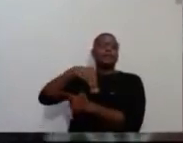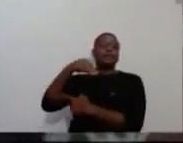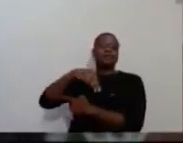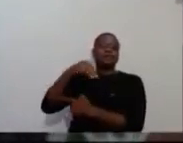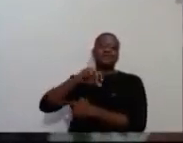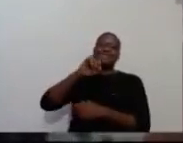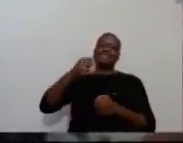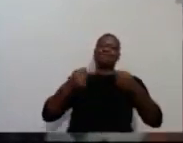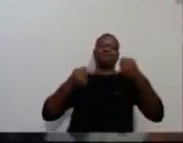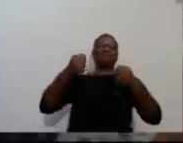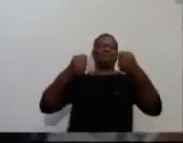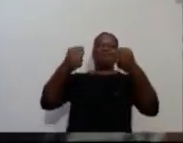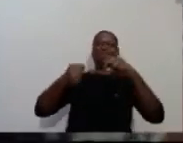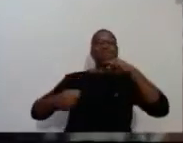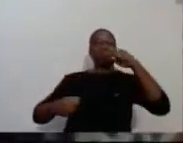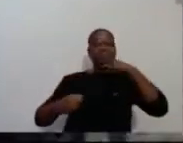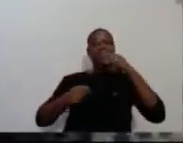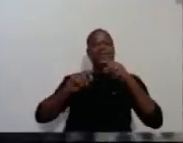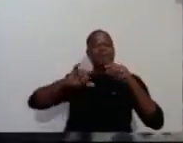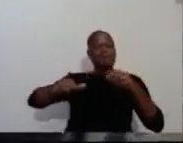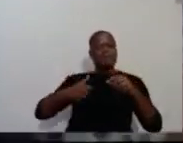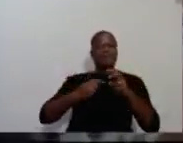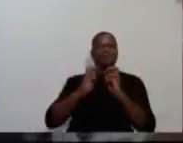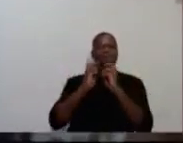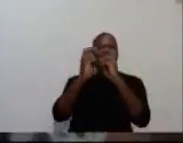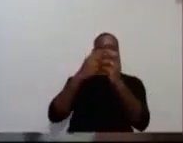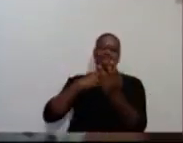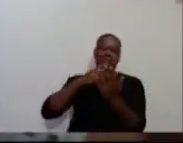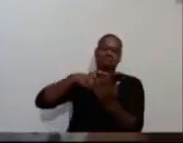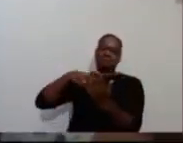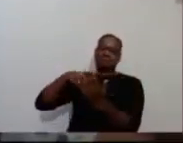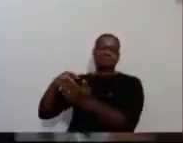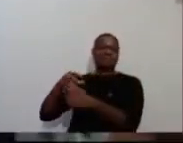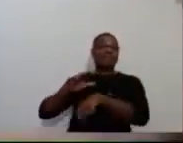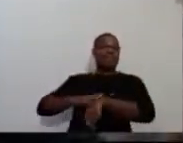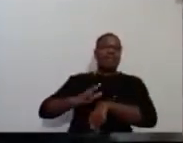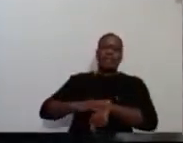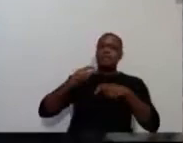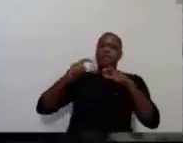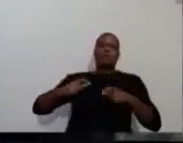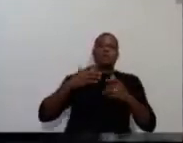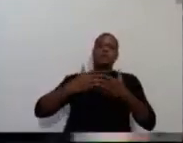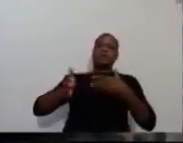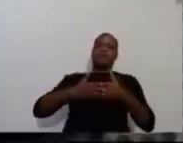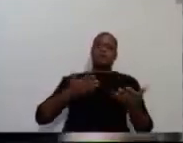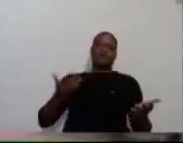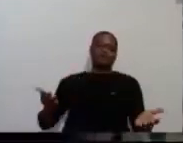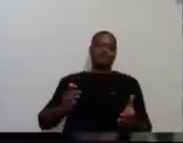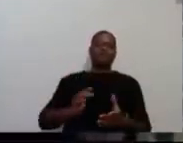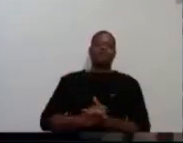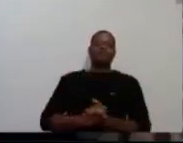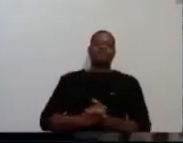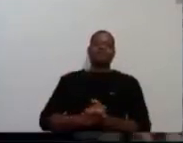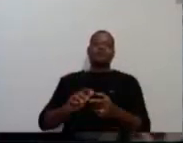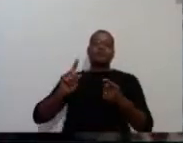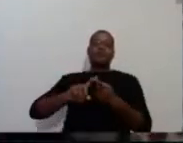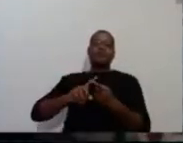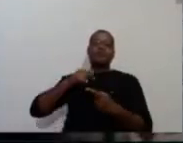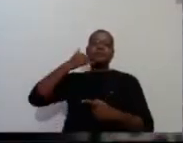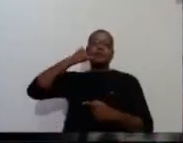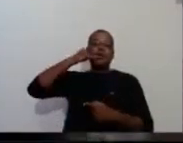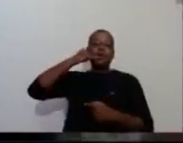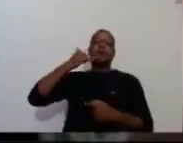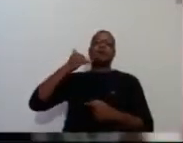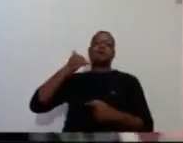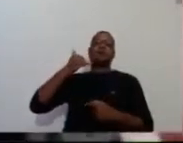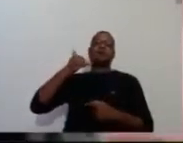lugar, tá? O celular, os dispositivos móveis, você consegue fazer uma aprendizagem online, tá ali online, trocando no mesmo momento com as